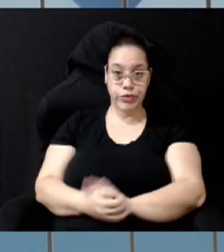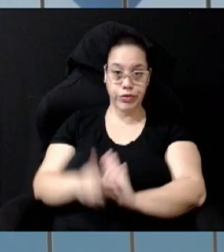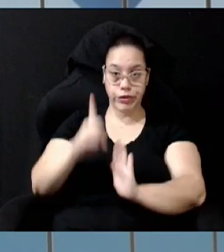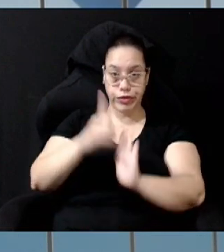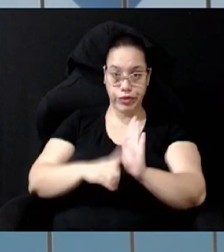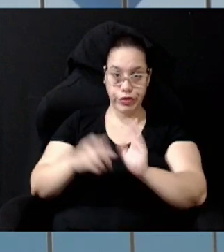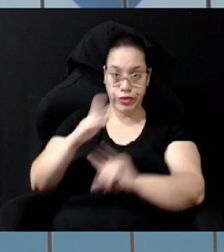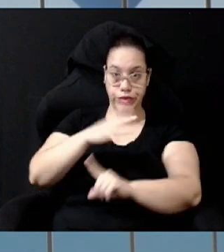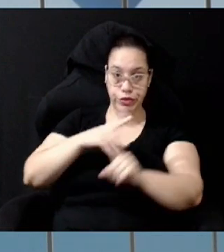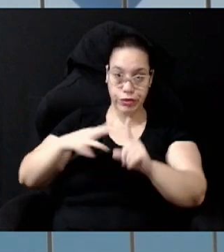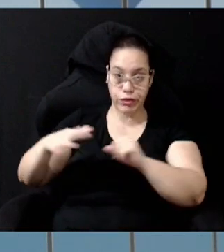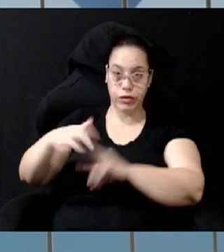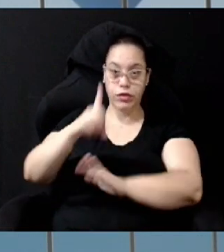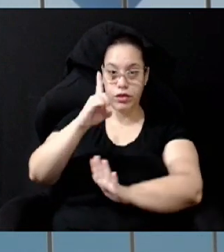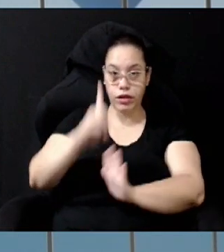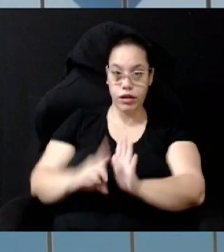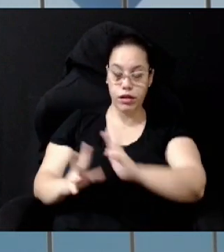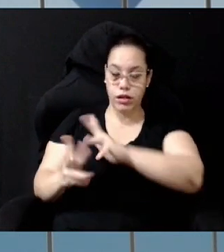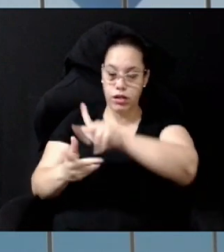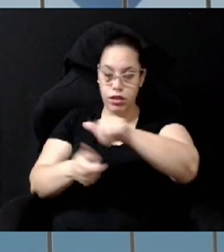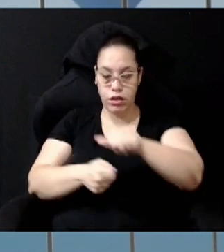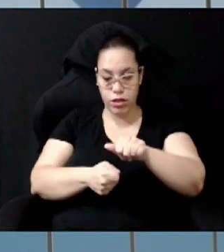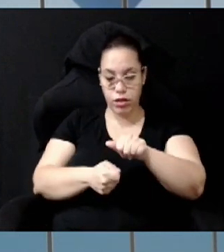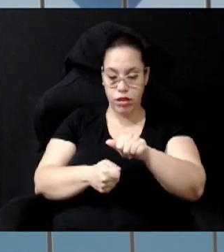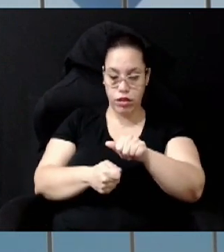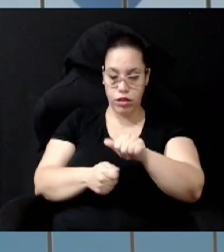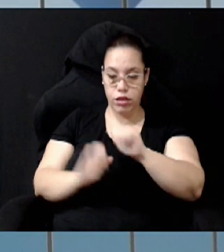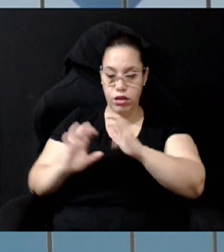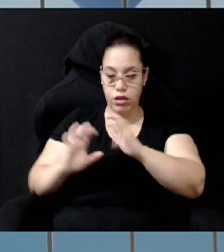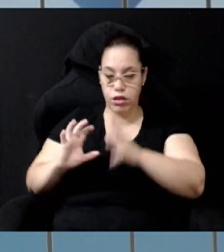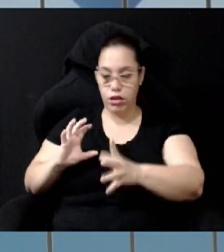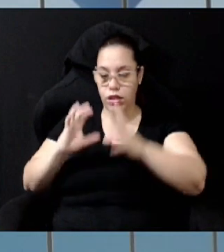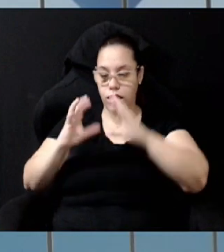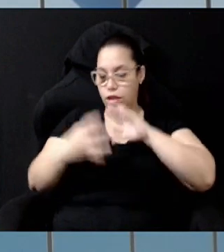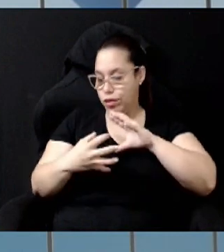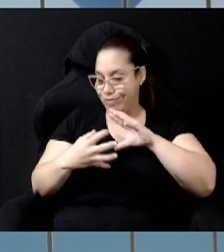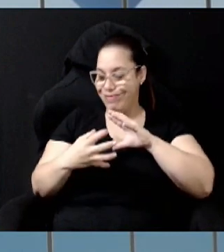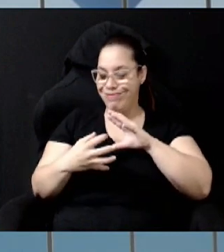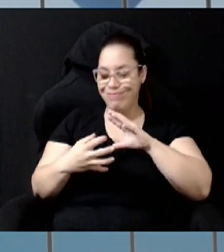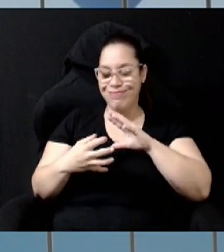internacional. E nas questões climáticas eu acredito que eu consigo